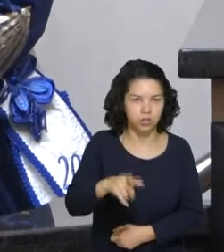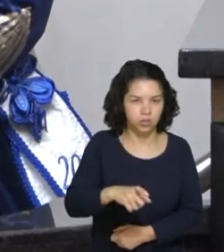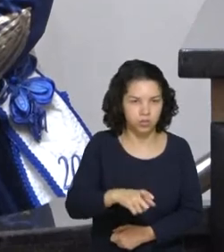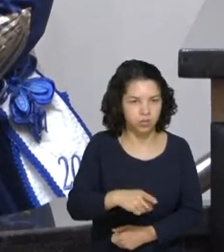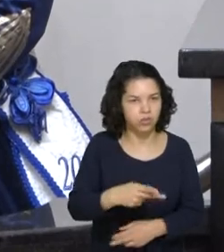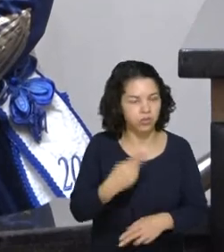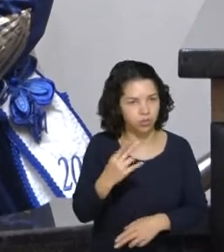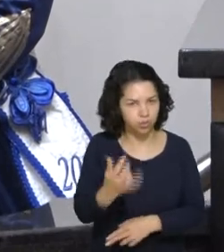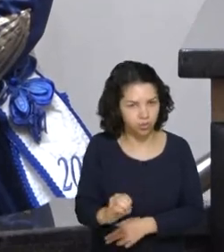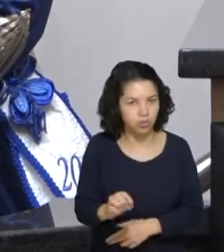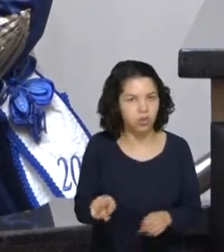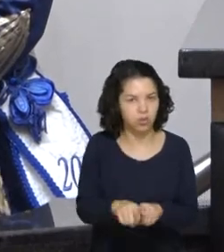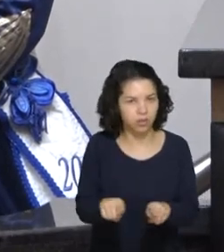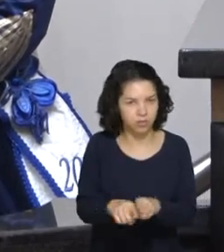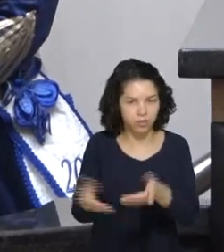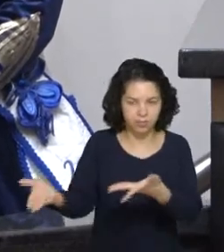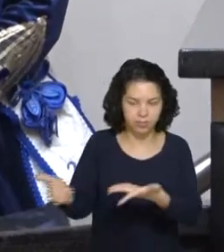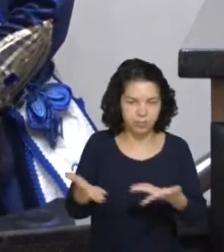nossa realeza.